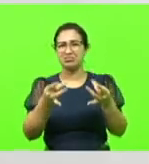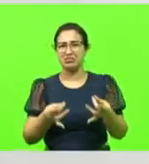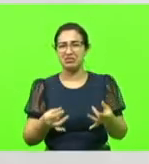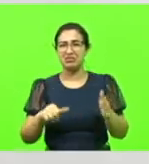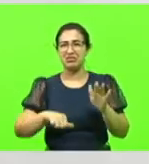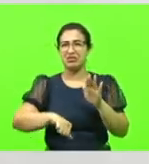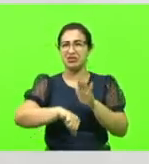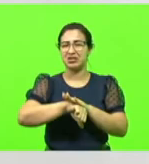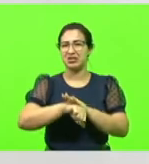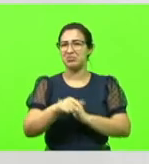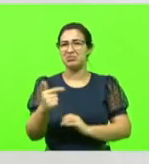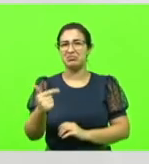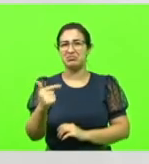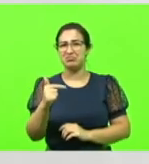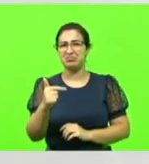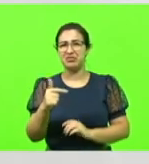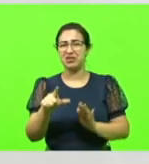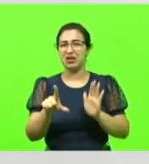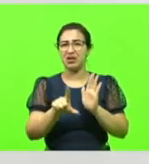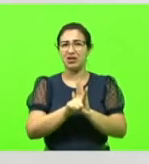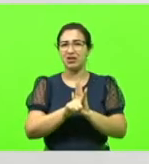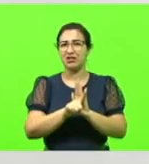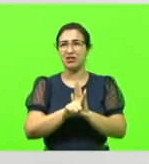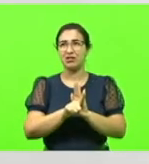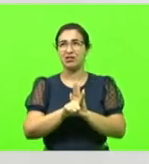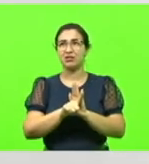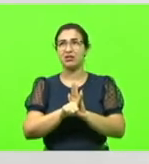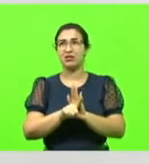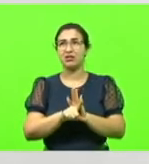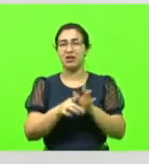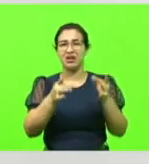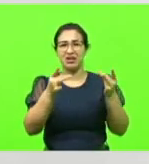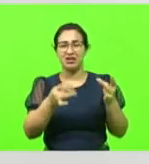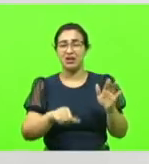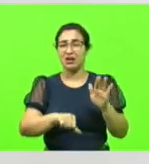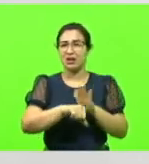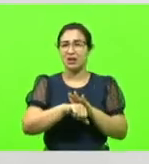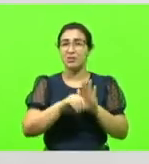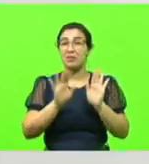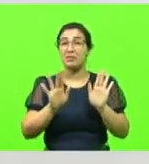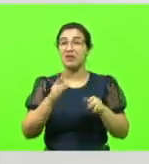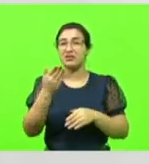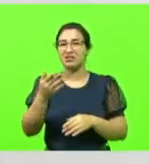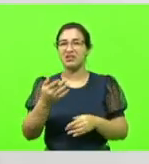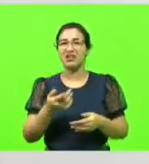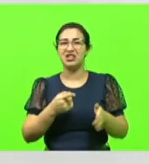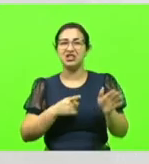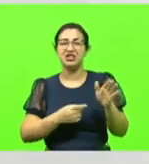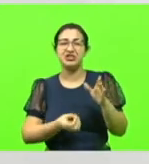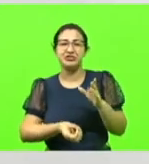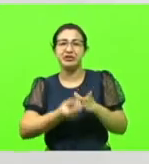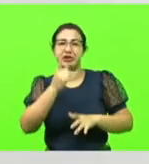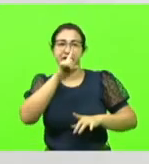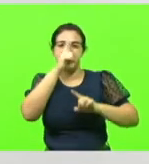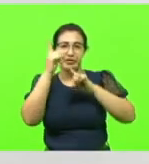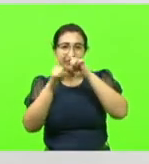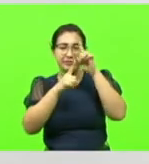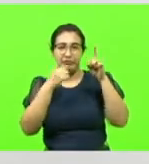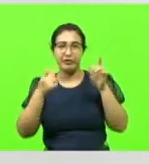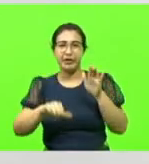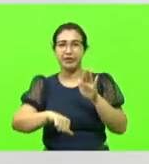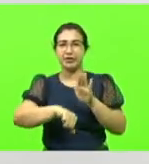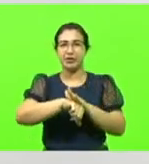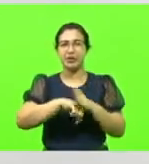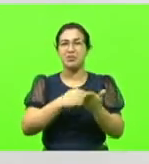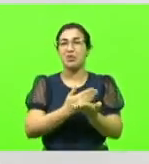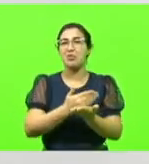não existe nenhuma lei nesse país que tipifica crime, mas eles tipificam, eles criam um crime, eles abrem um